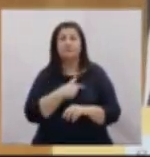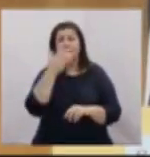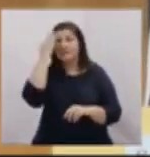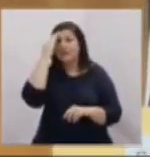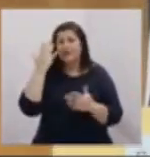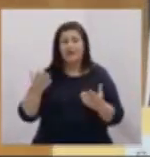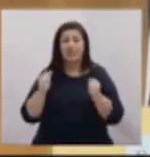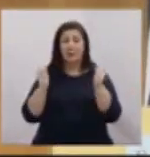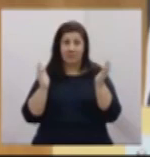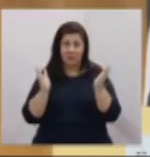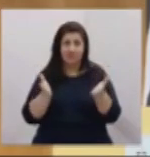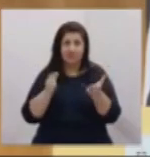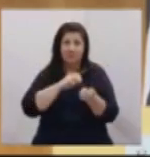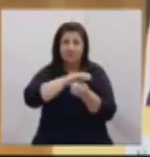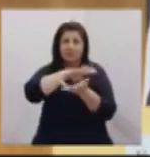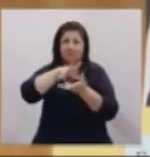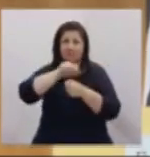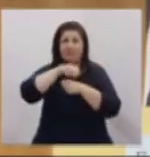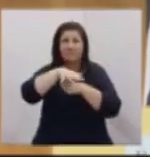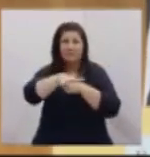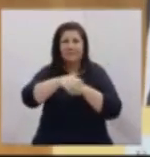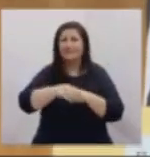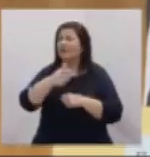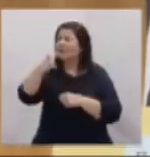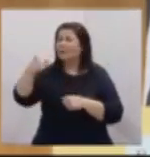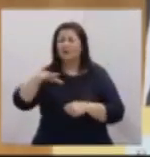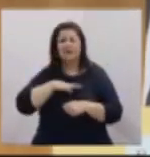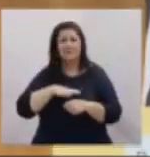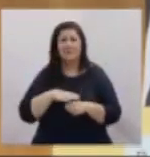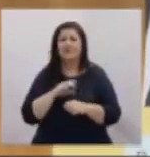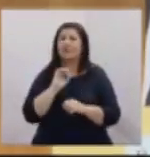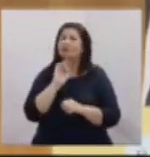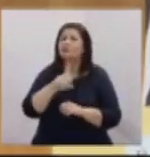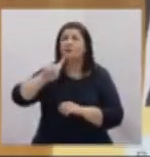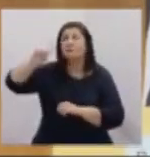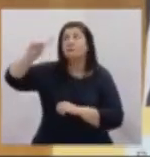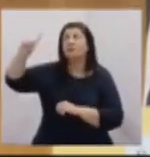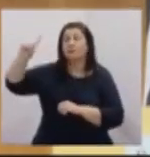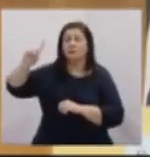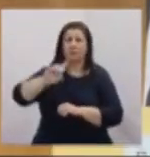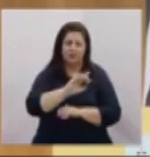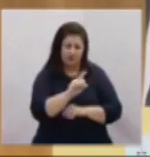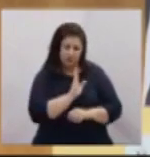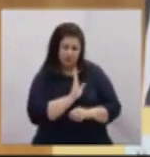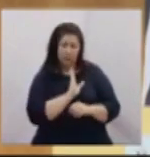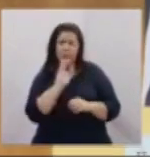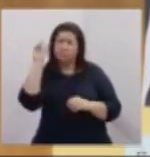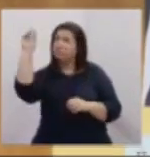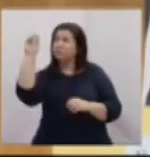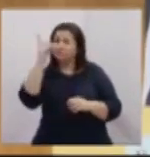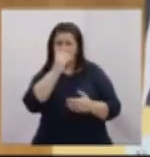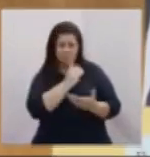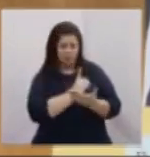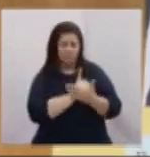numa pandemia, né, outras cidades que estão acontecendo, né, e só Deus nesse momento, no coração de cada um, para que a gente possa